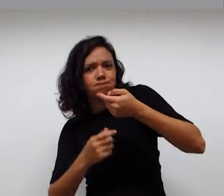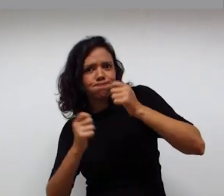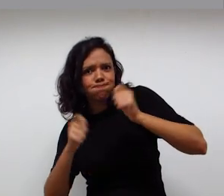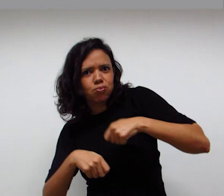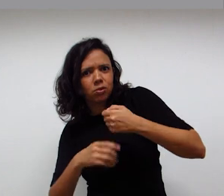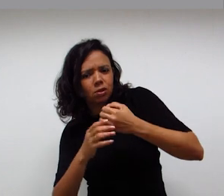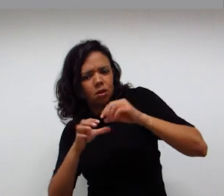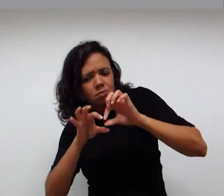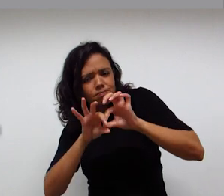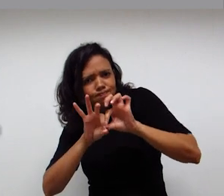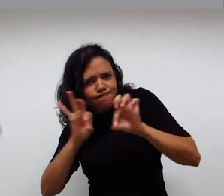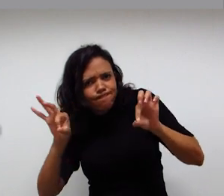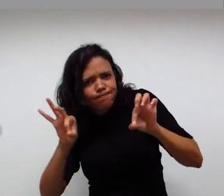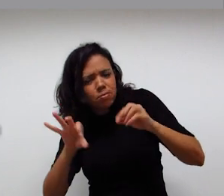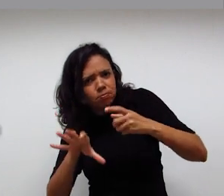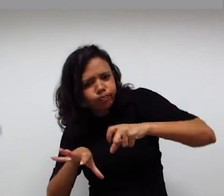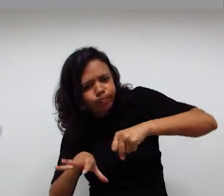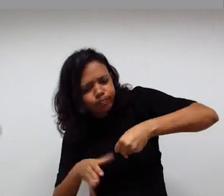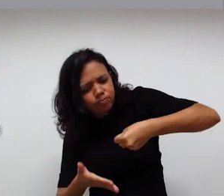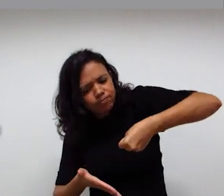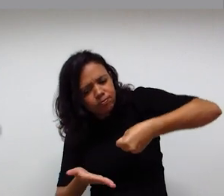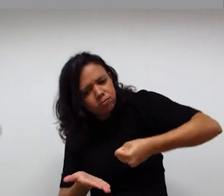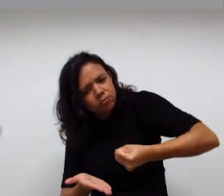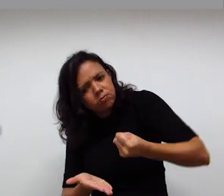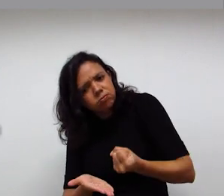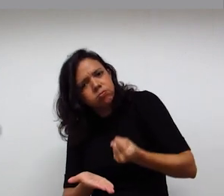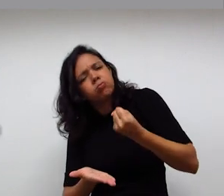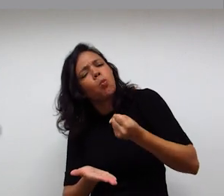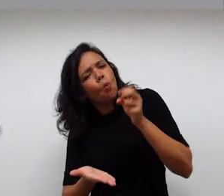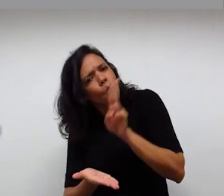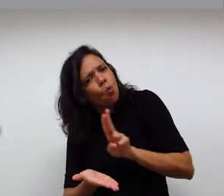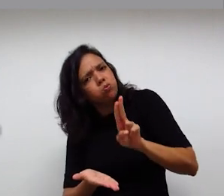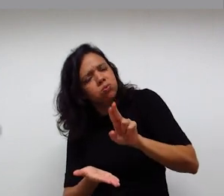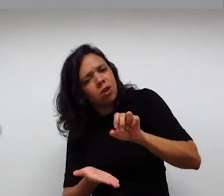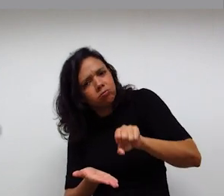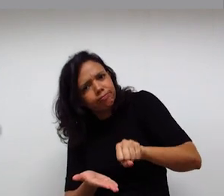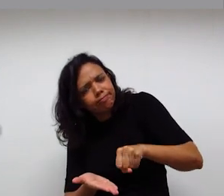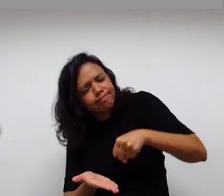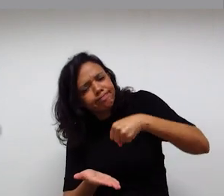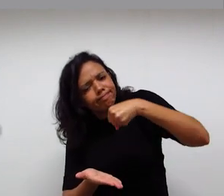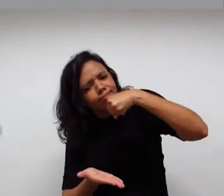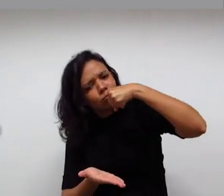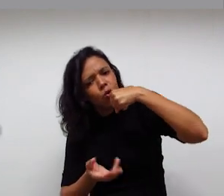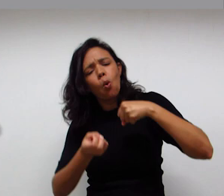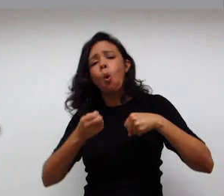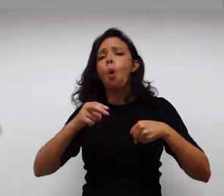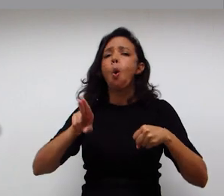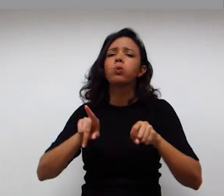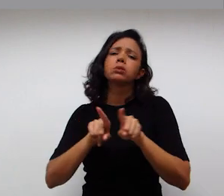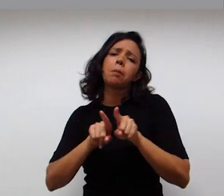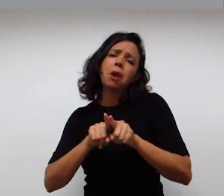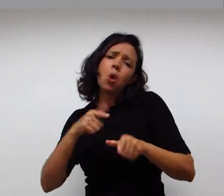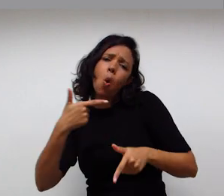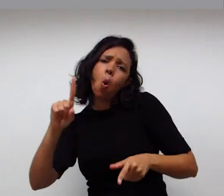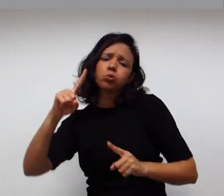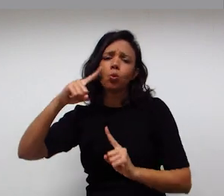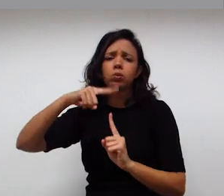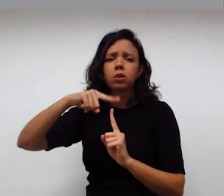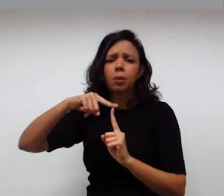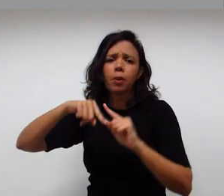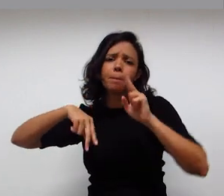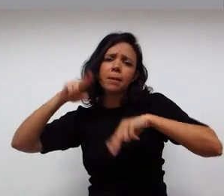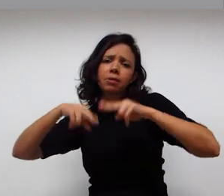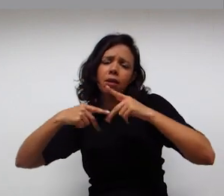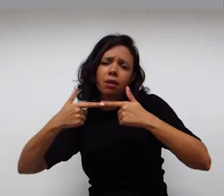cano, PVC, por exemplo. Ou, um outro exemplo é o uso de uma mangueira, porque